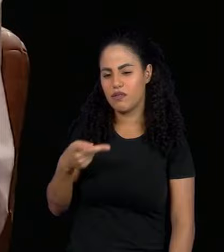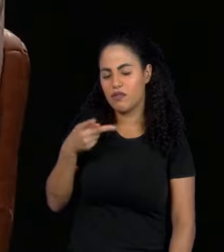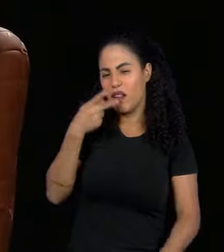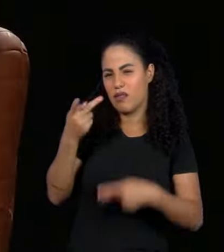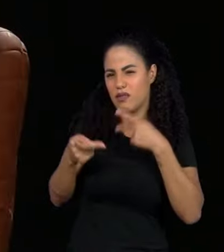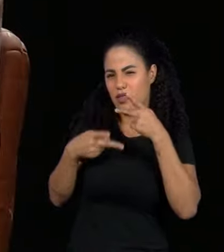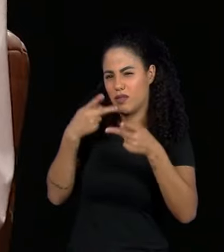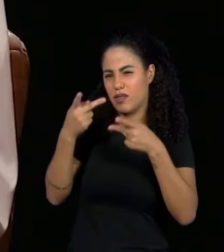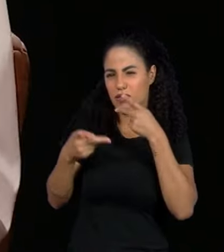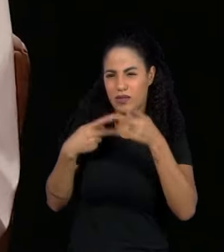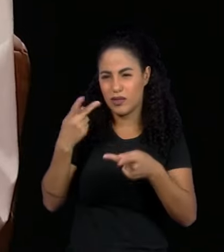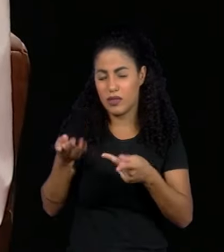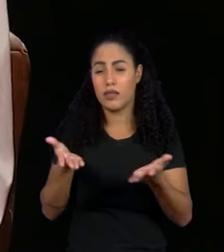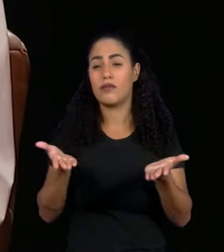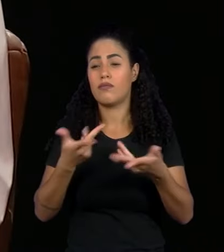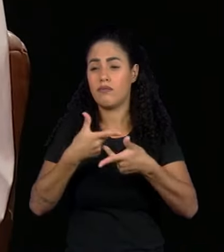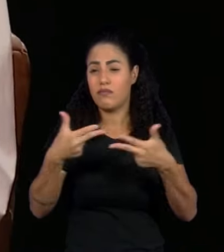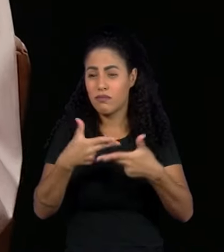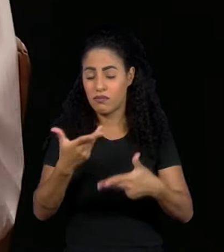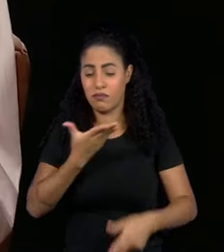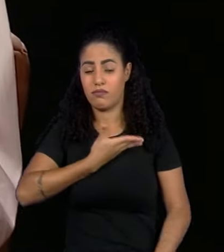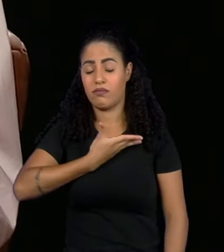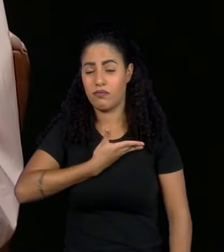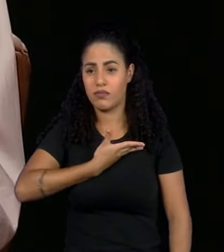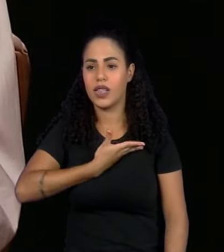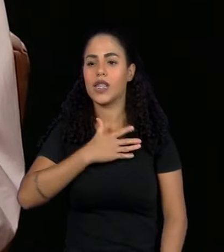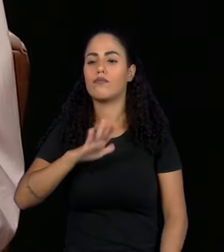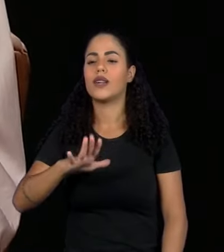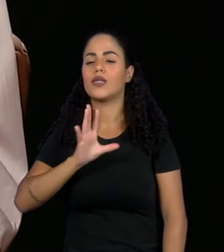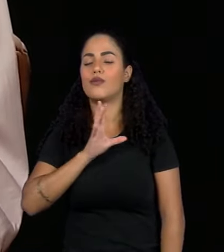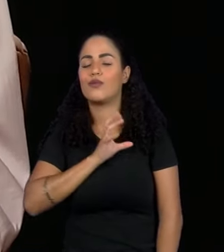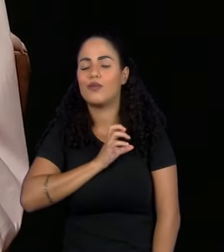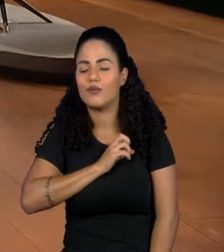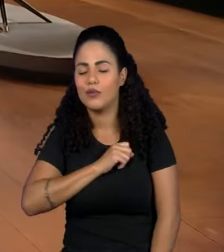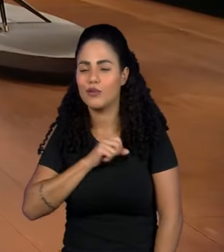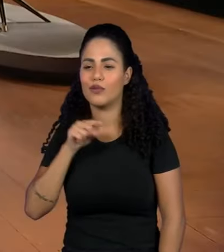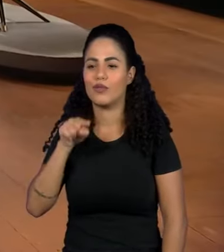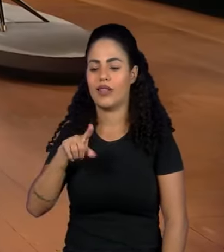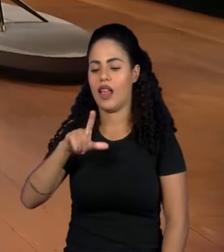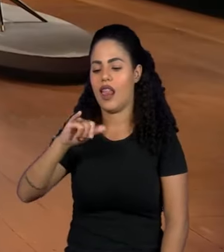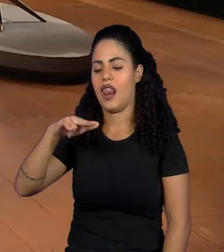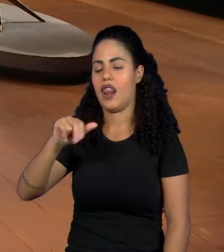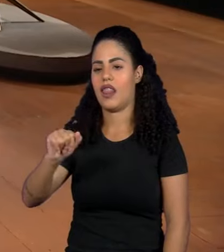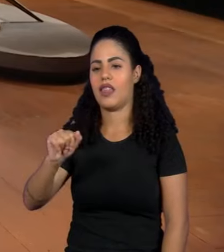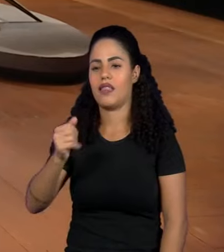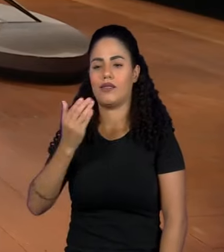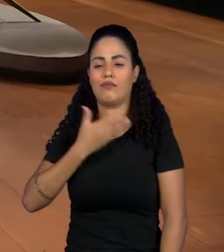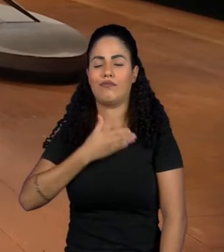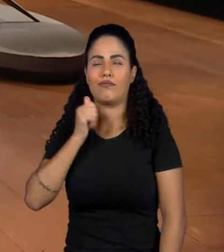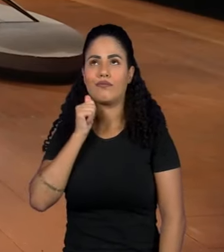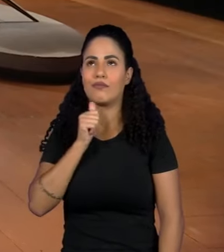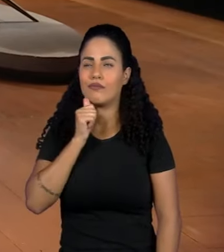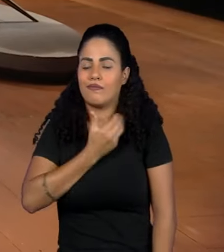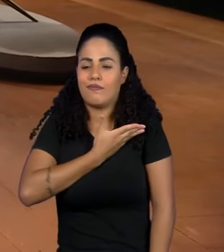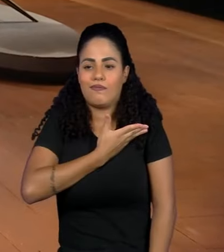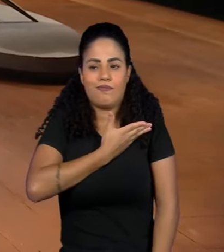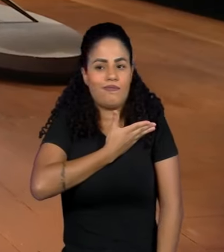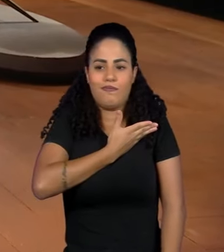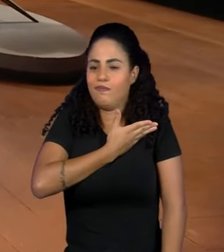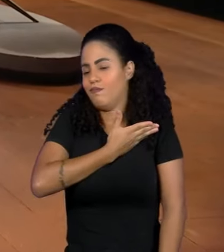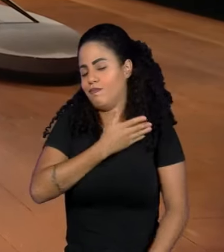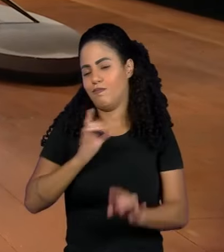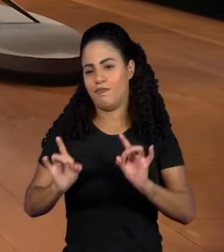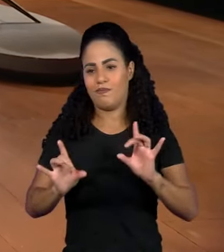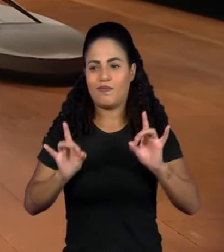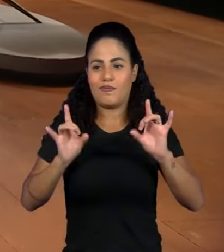e a Lina. Uma das coisas que eu mais amo é ele ter me apresentado a Lina, que a Lina é um tesouro, né? É um tesouro. A Lina,